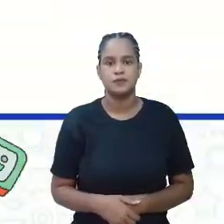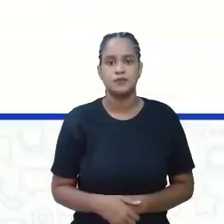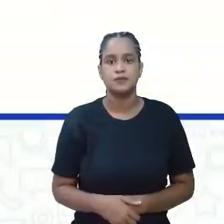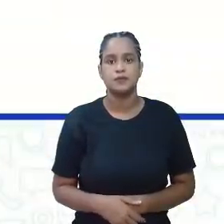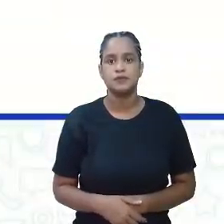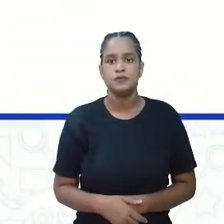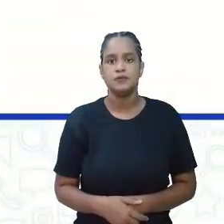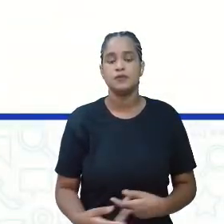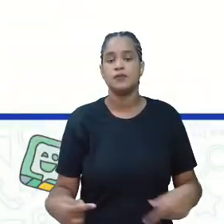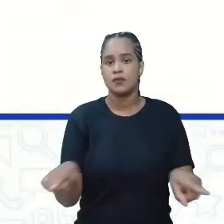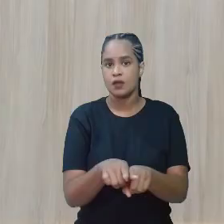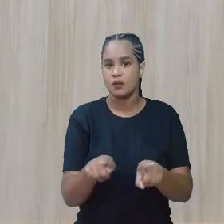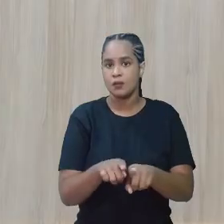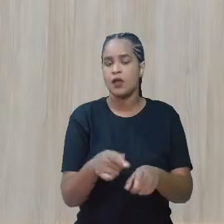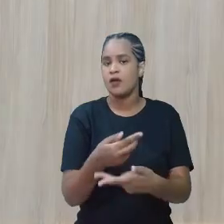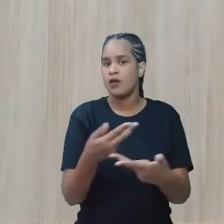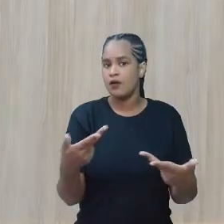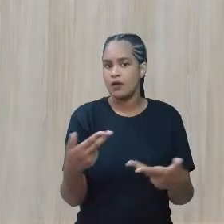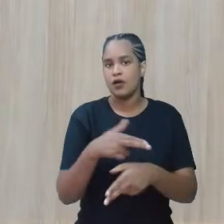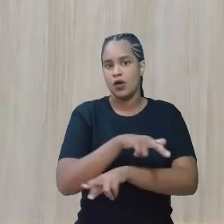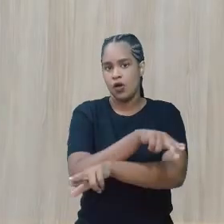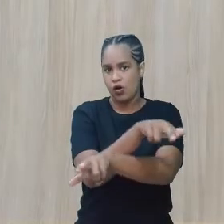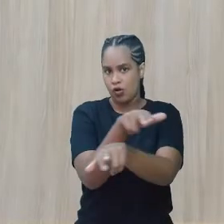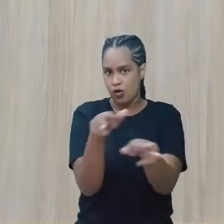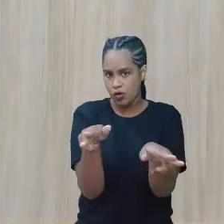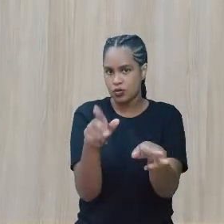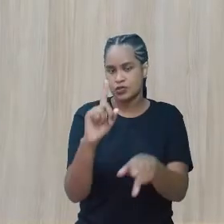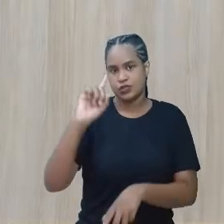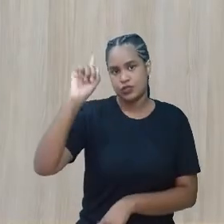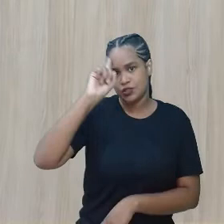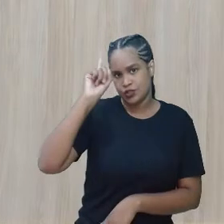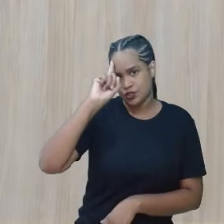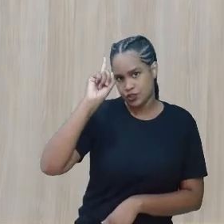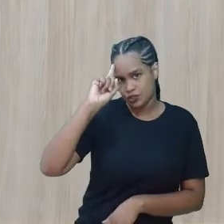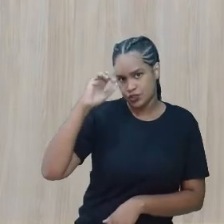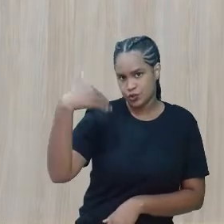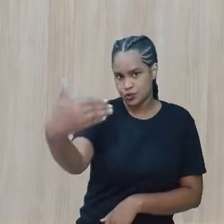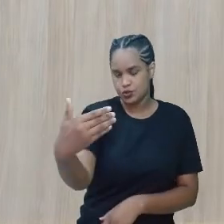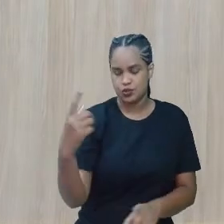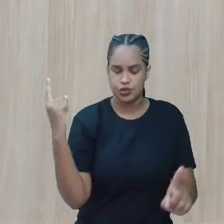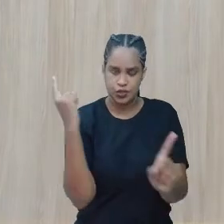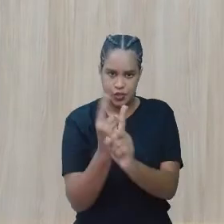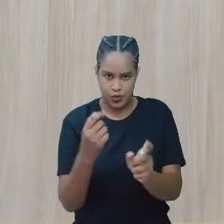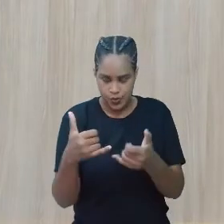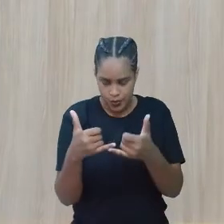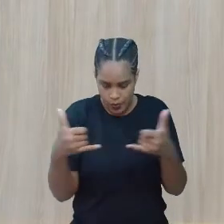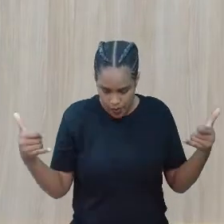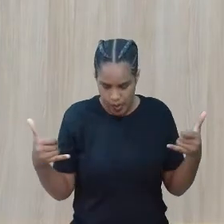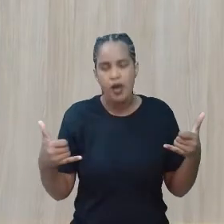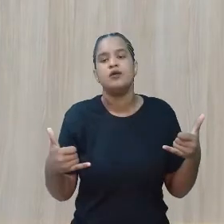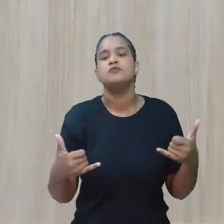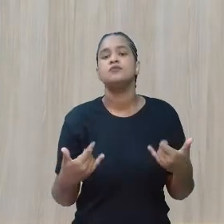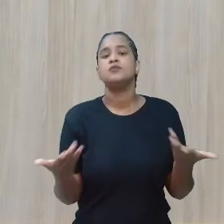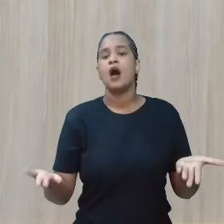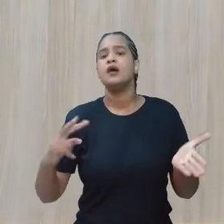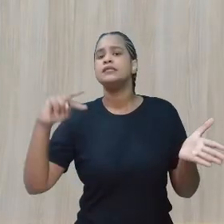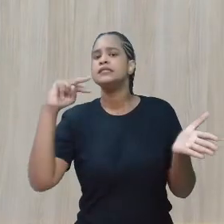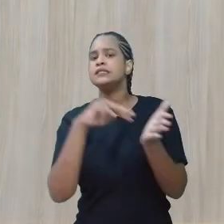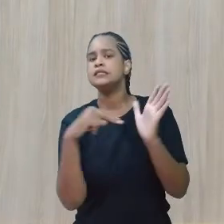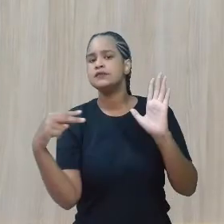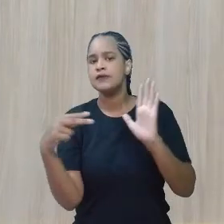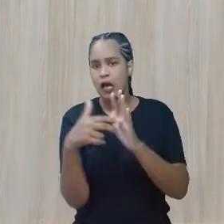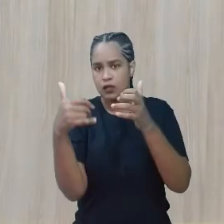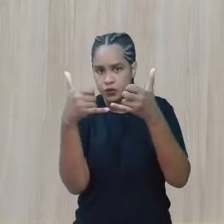tem situações, várias situações do dia a dia em que a gente encontra uma reta. Então vamos lá para a definição de